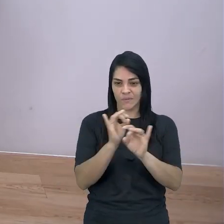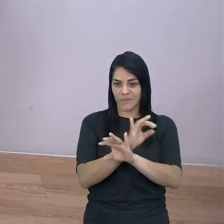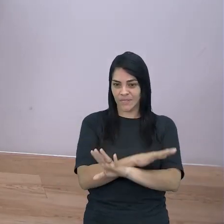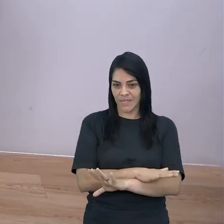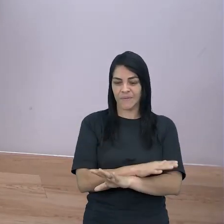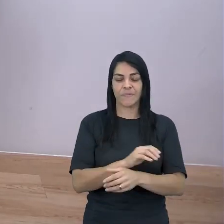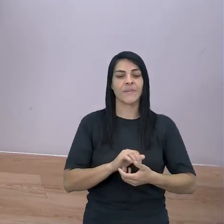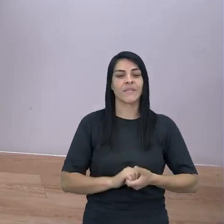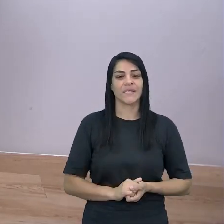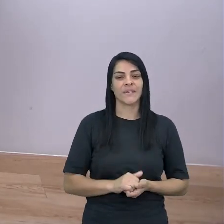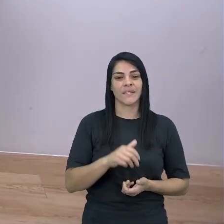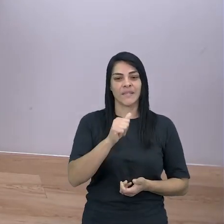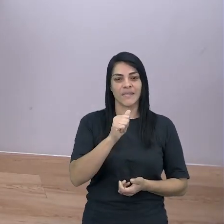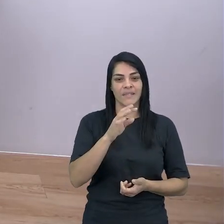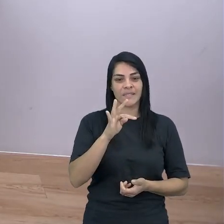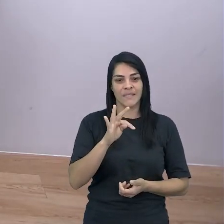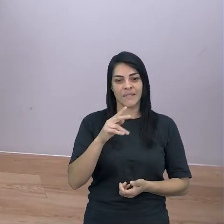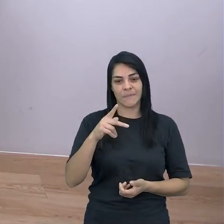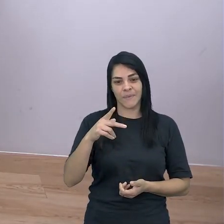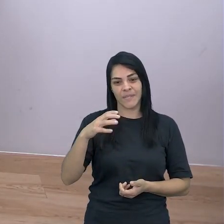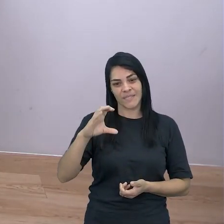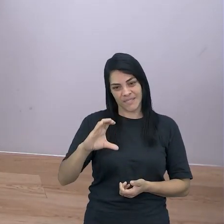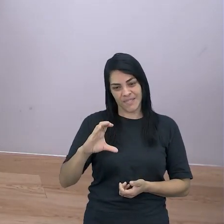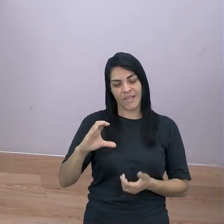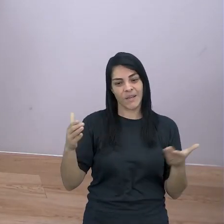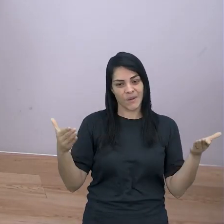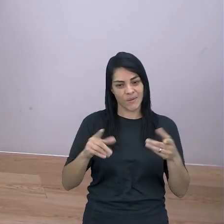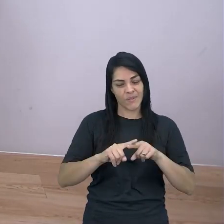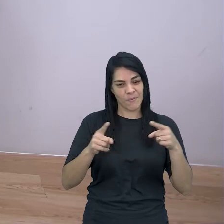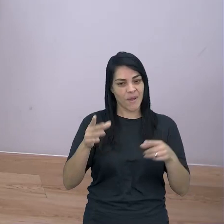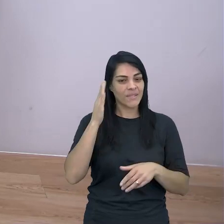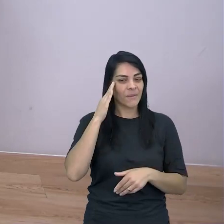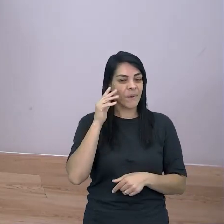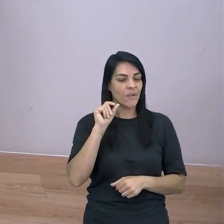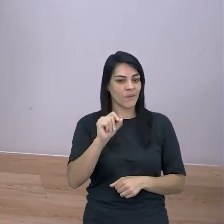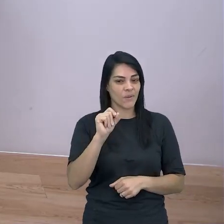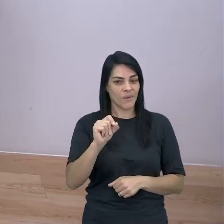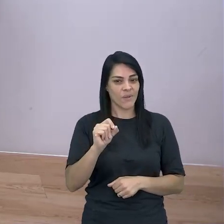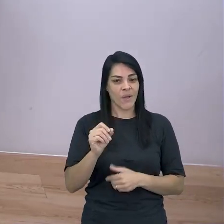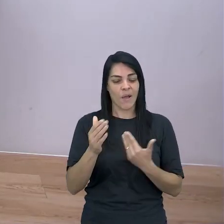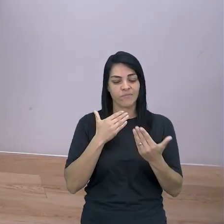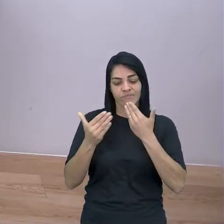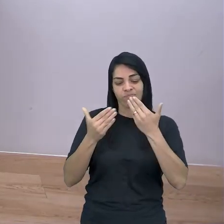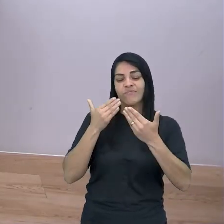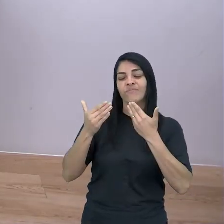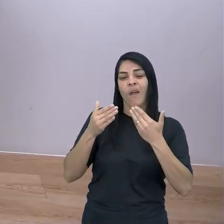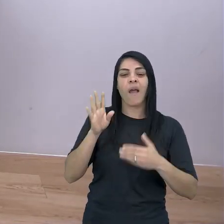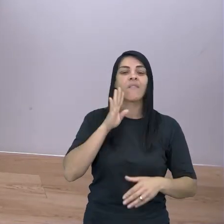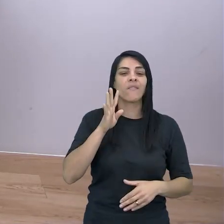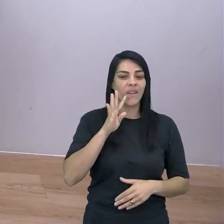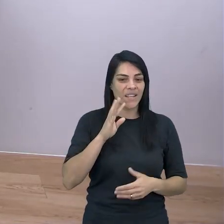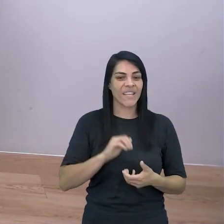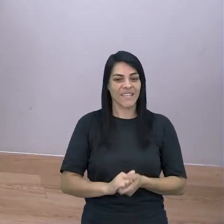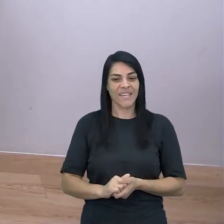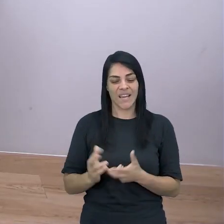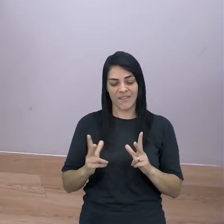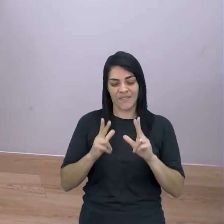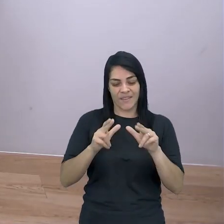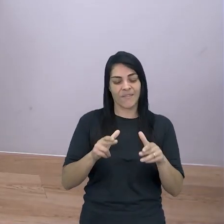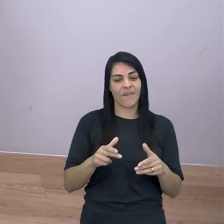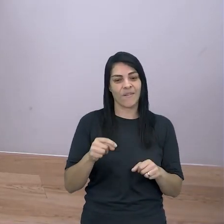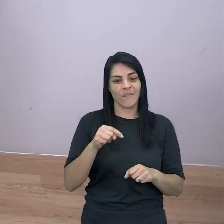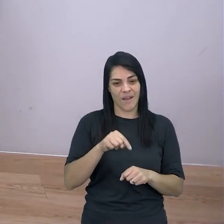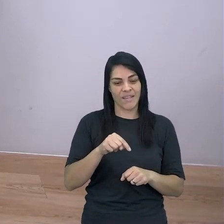a nossa ATPC aqui hoje, mas sabendo que, né, o papo foi muito bom aí, como foi aqui com a gente